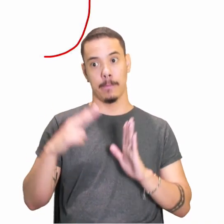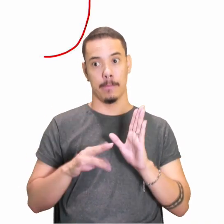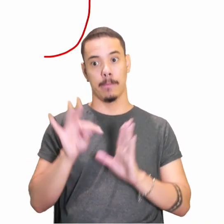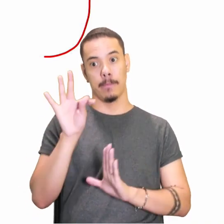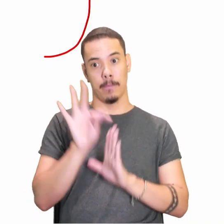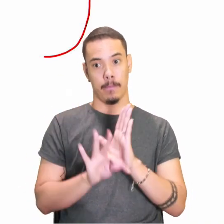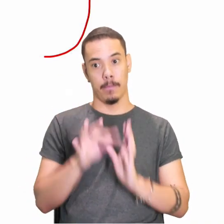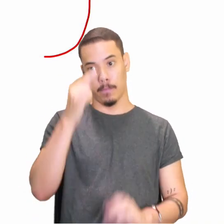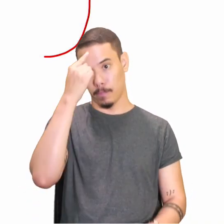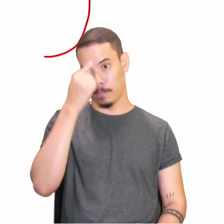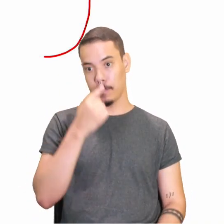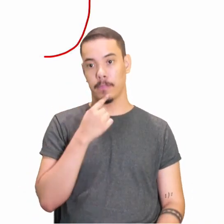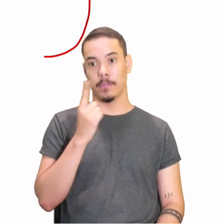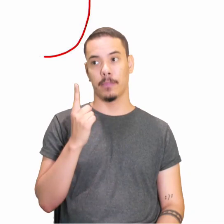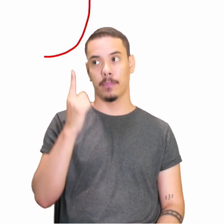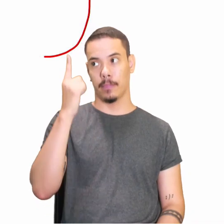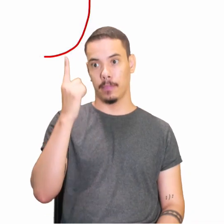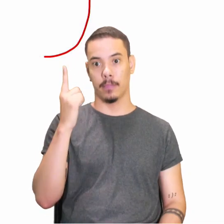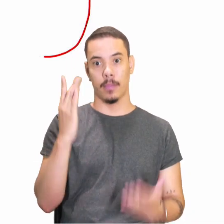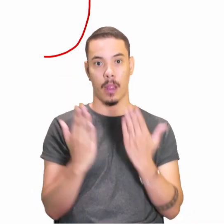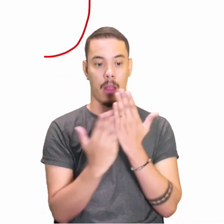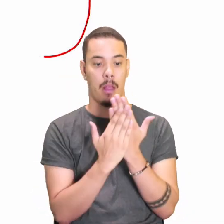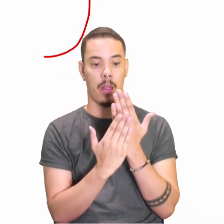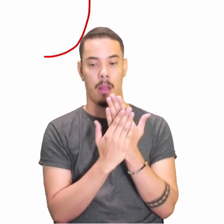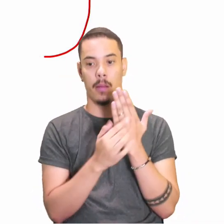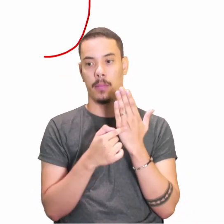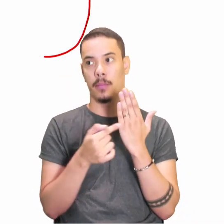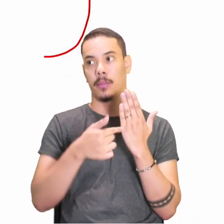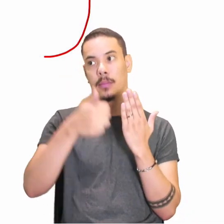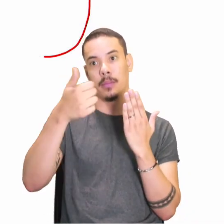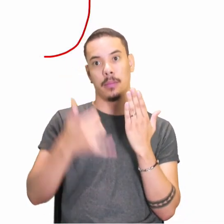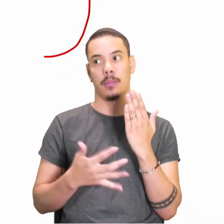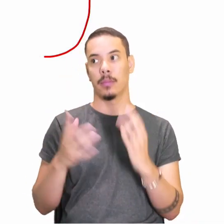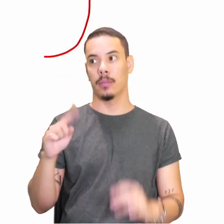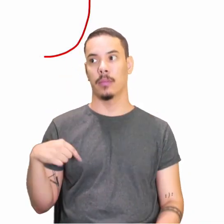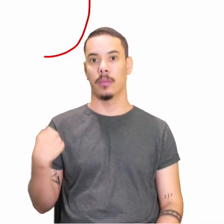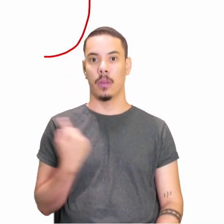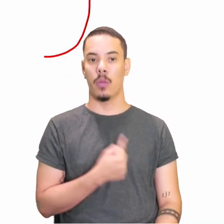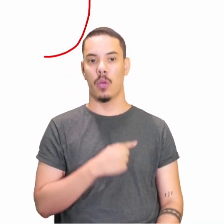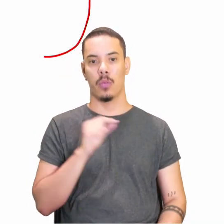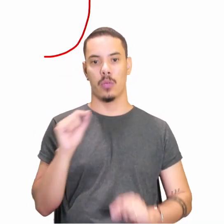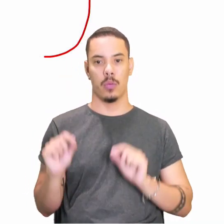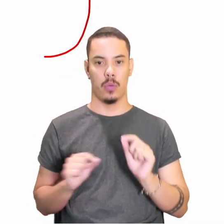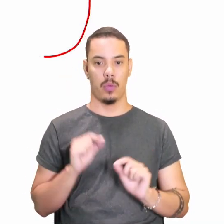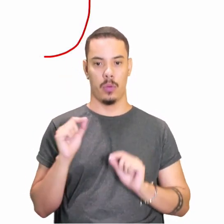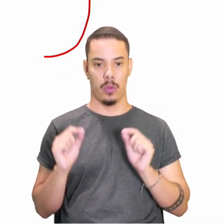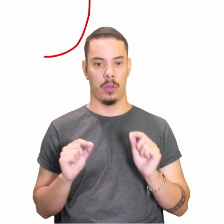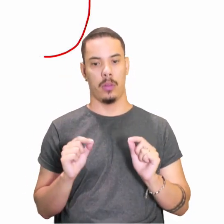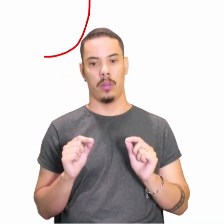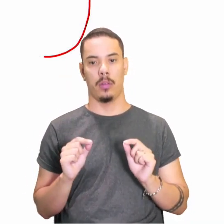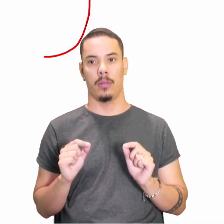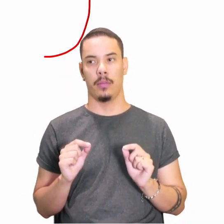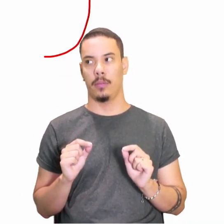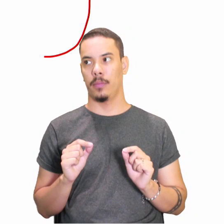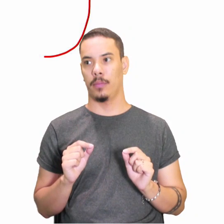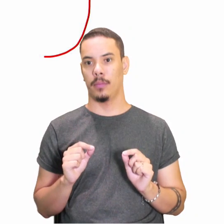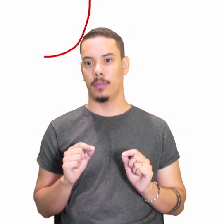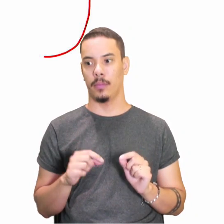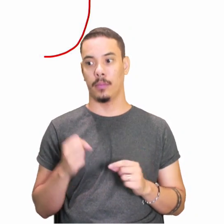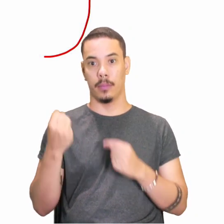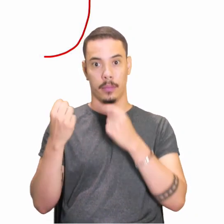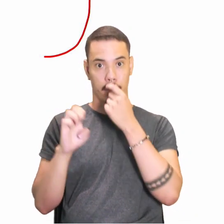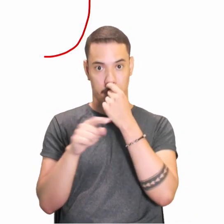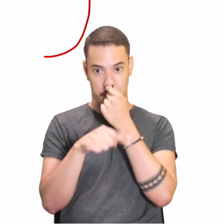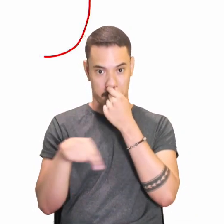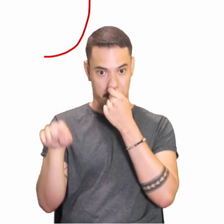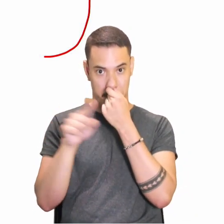texto imagético, a capa aí do livro, trazendo pra gente um pouquinho, né, do que, se você